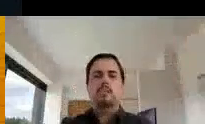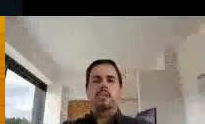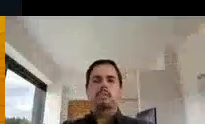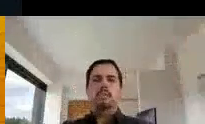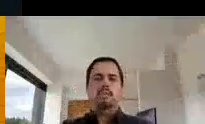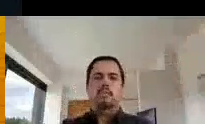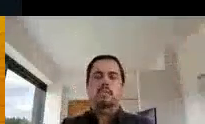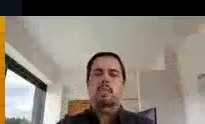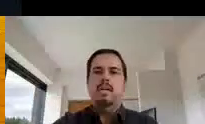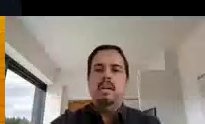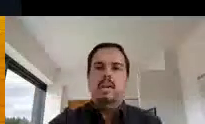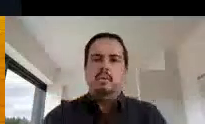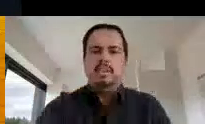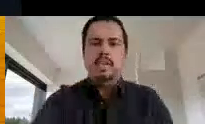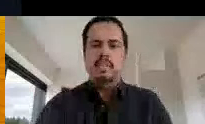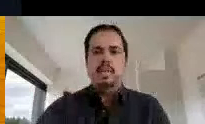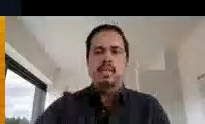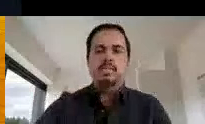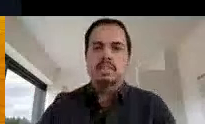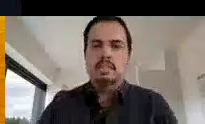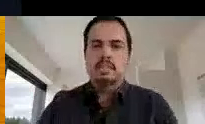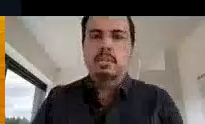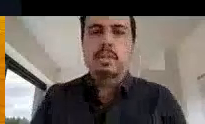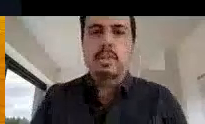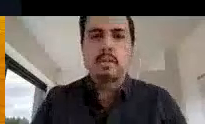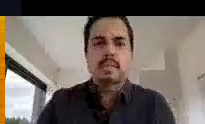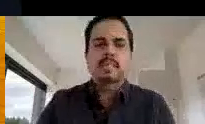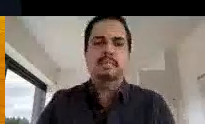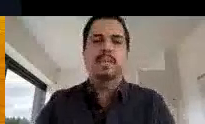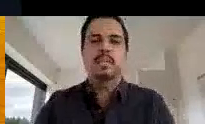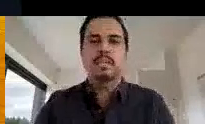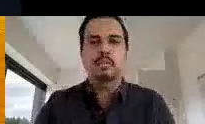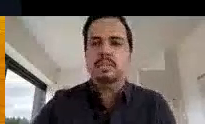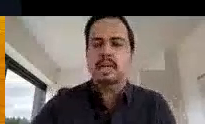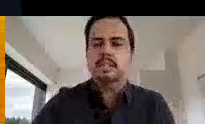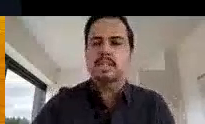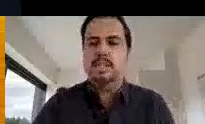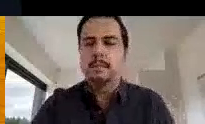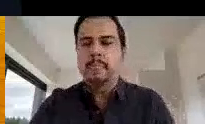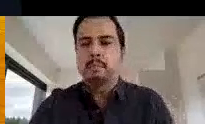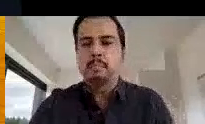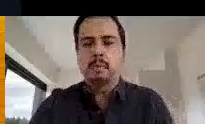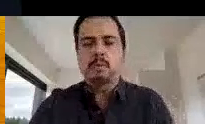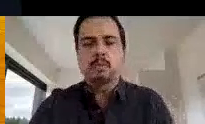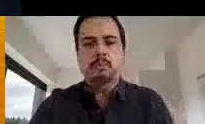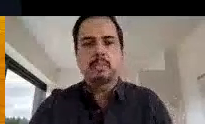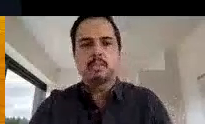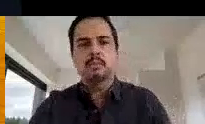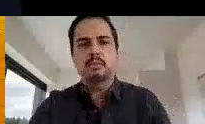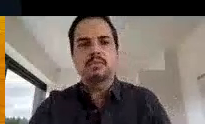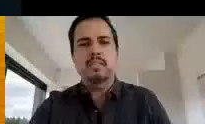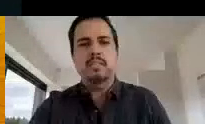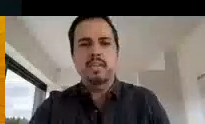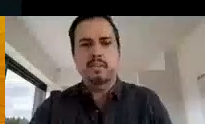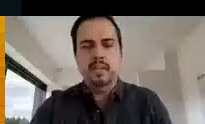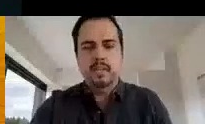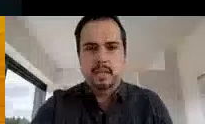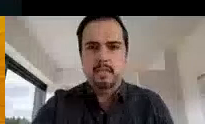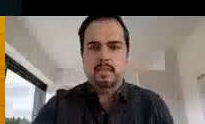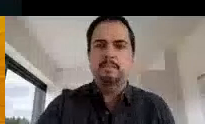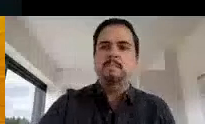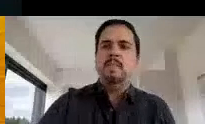de resultados. Indicadores são esses: quantidade de clientes que você tem, quantidade de vendas, quantidade de prospects, né, de